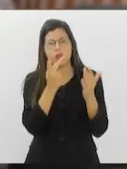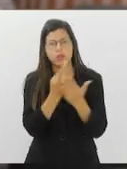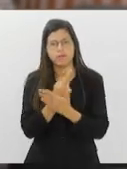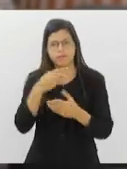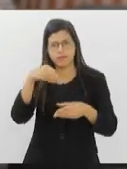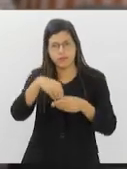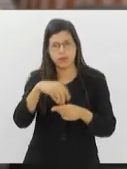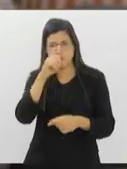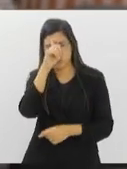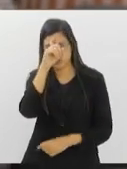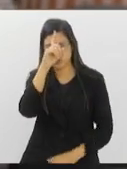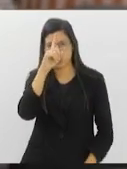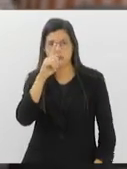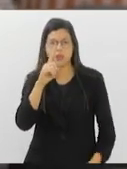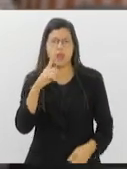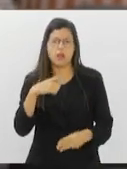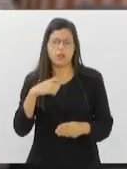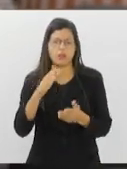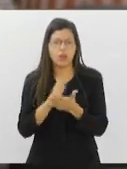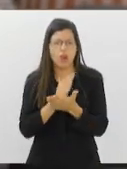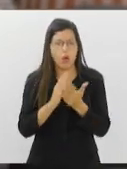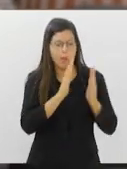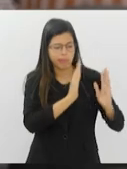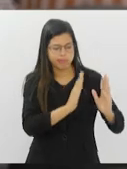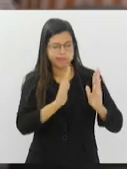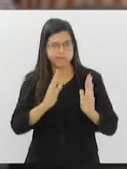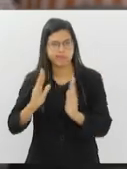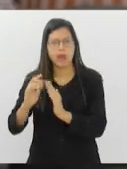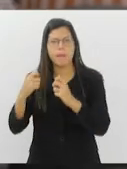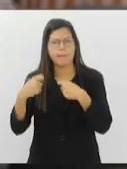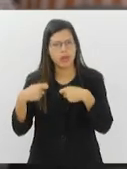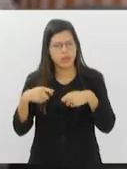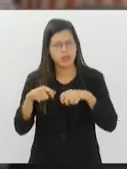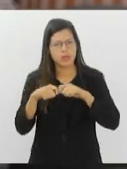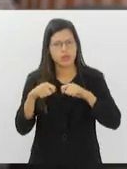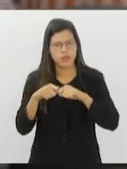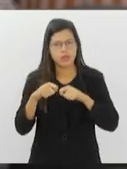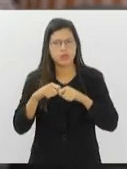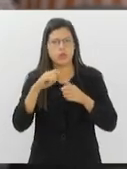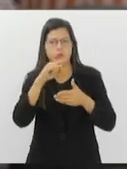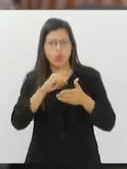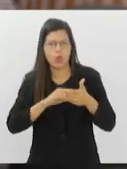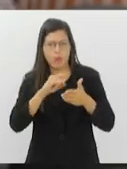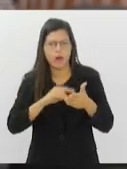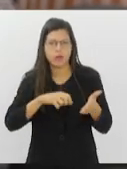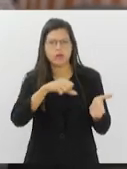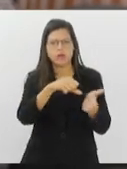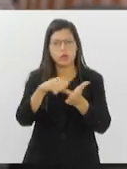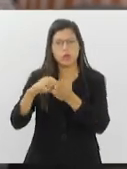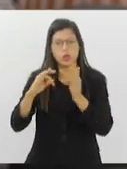hospital, que tem algumas etapas que devem ser cumpridas, o prontuário deve se passar pelo setor para que todos os